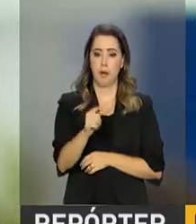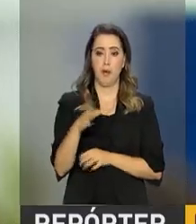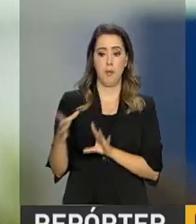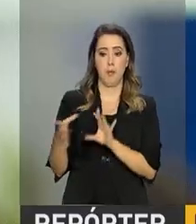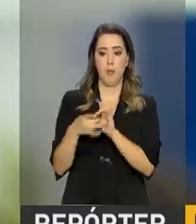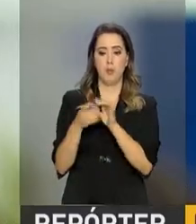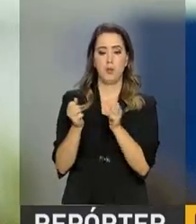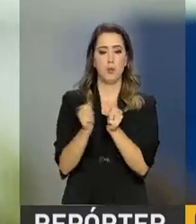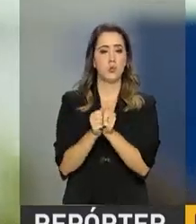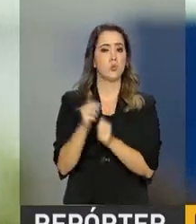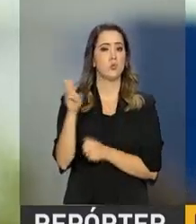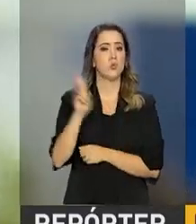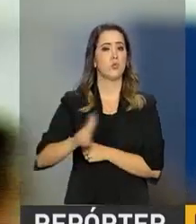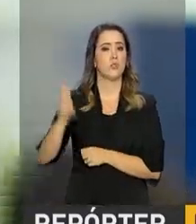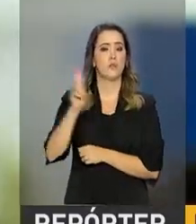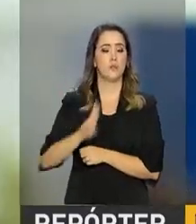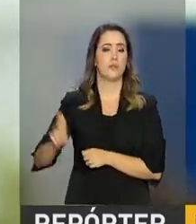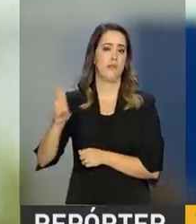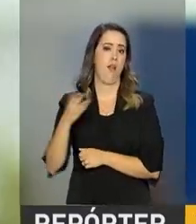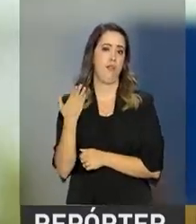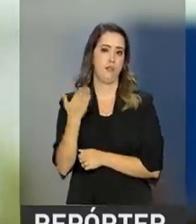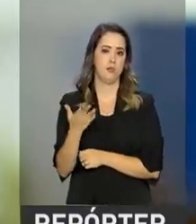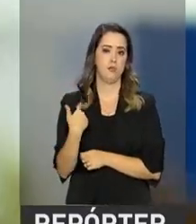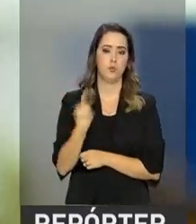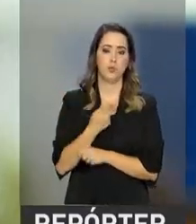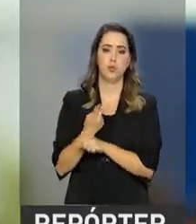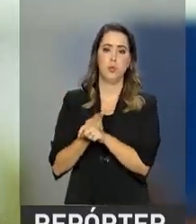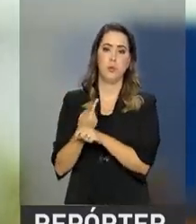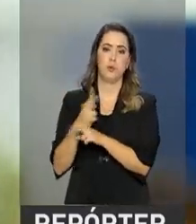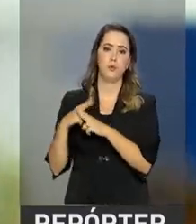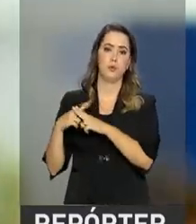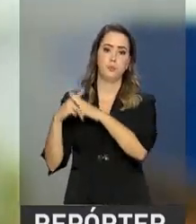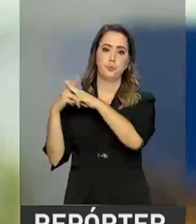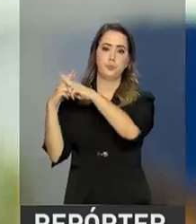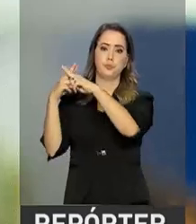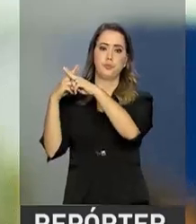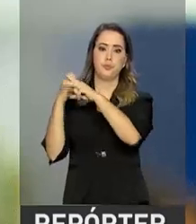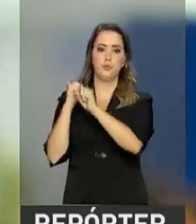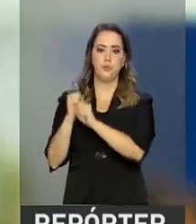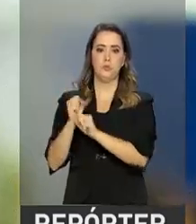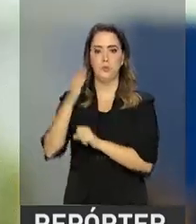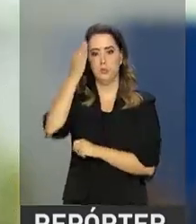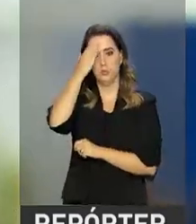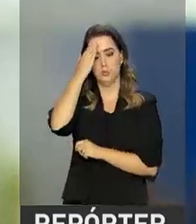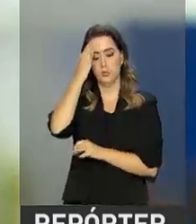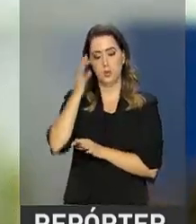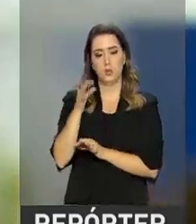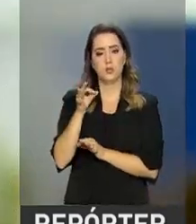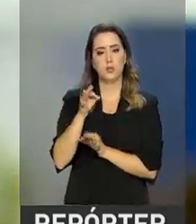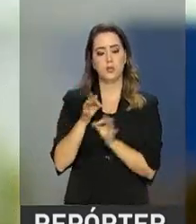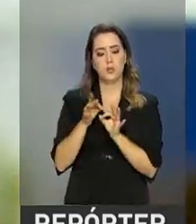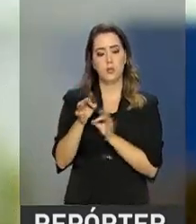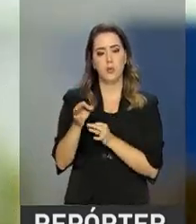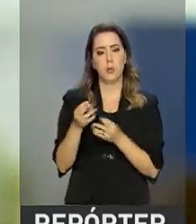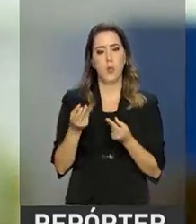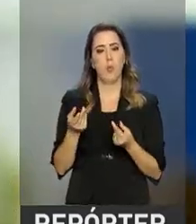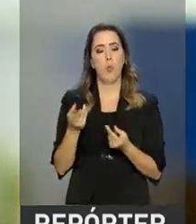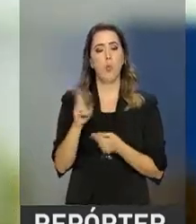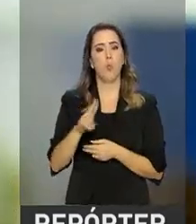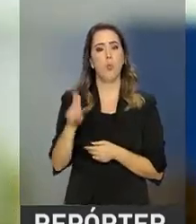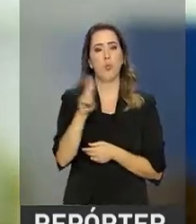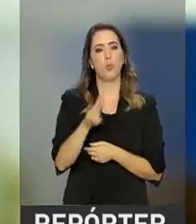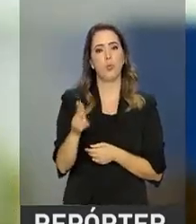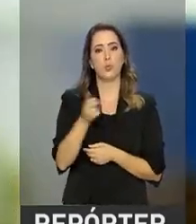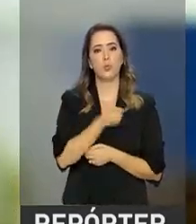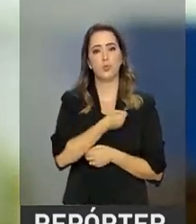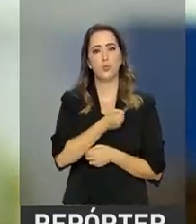Viçosa, a gente está buscando, usando satélites, para que você possa estimar o quanto de água